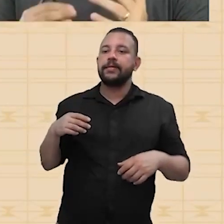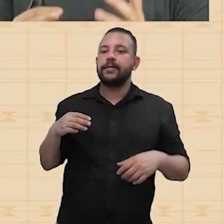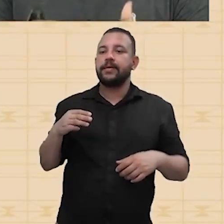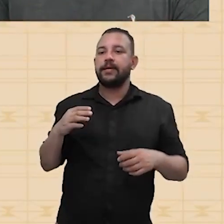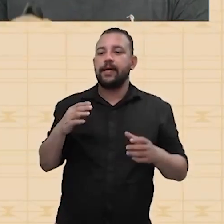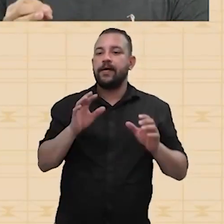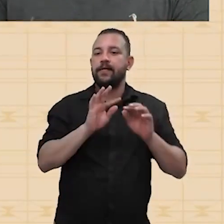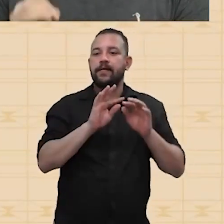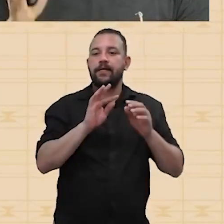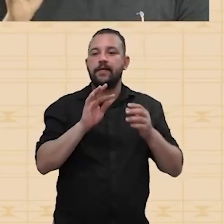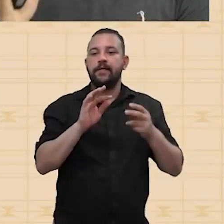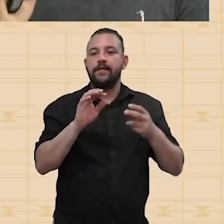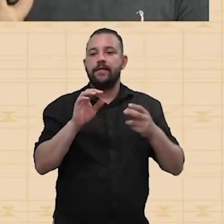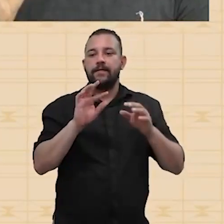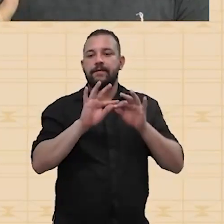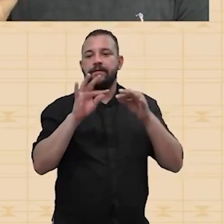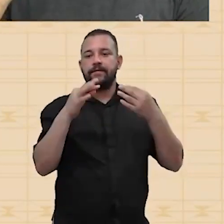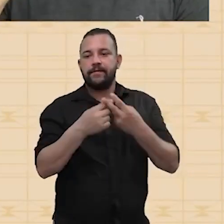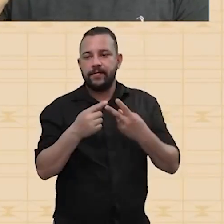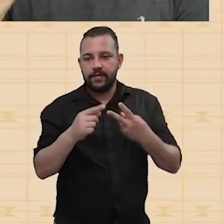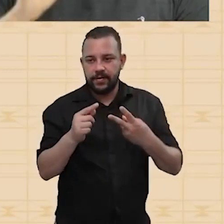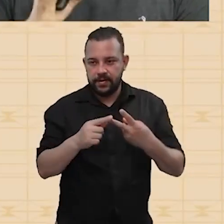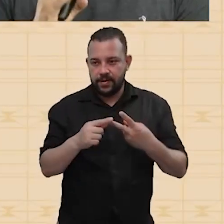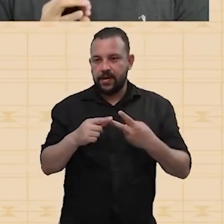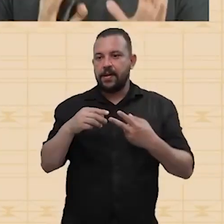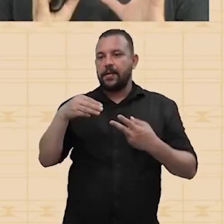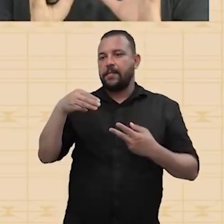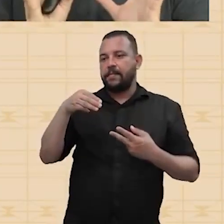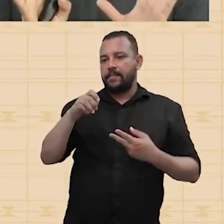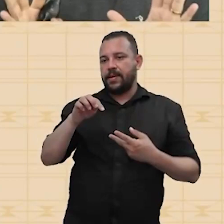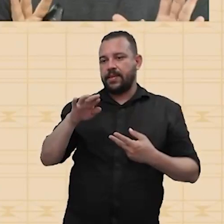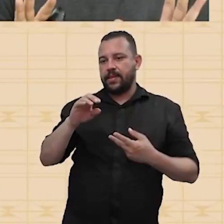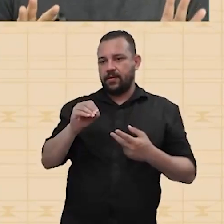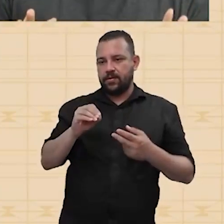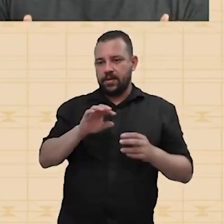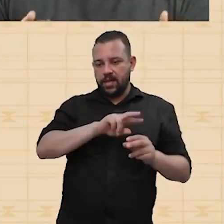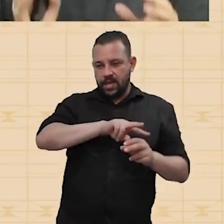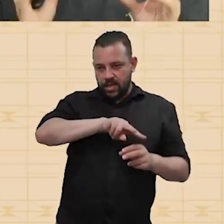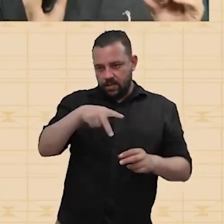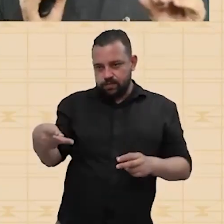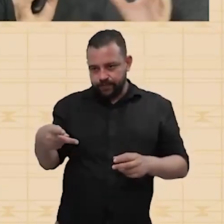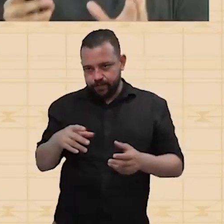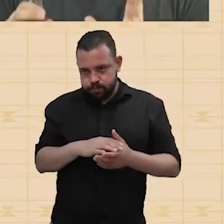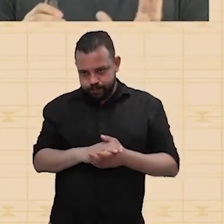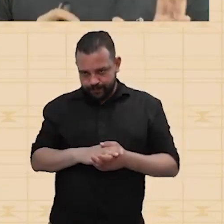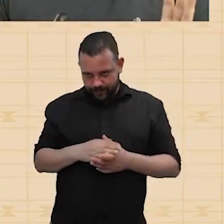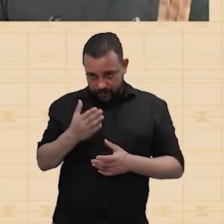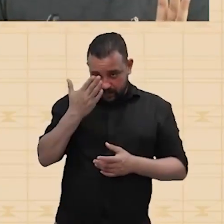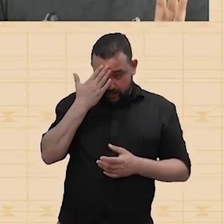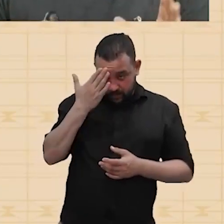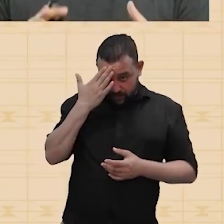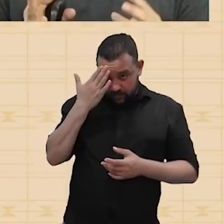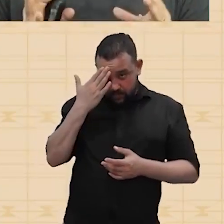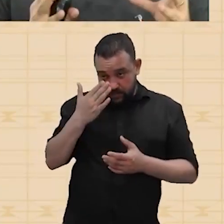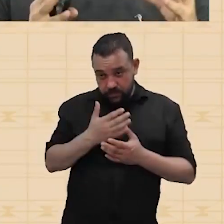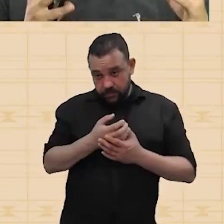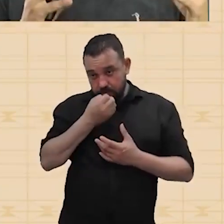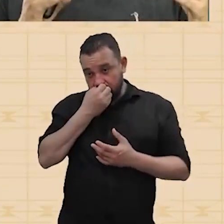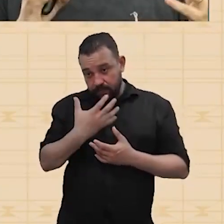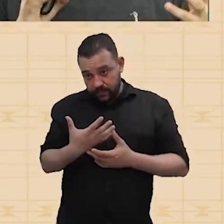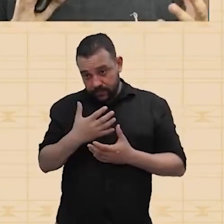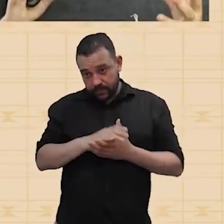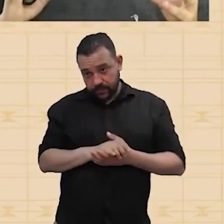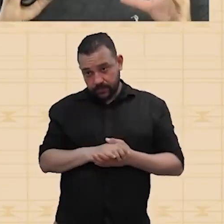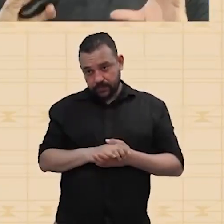B, metais de transição. Tudo certinho para vocês? Tá acompanhando aí de boa? Então nós